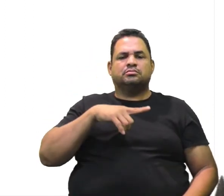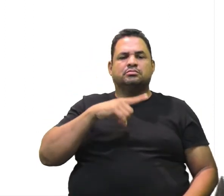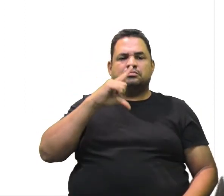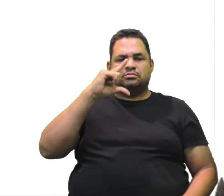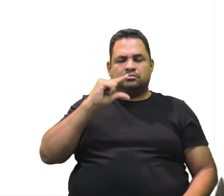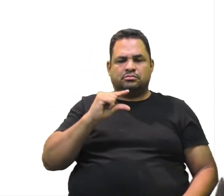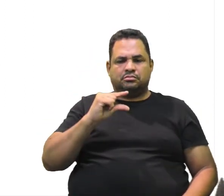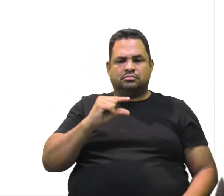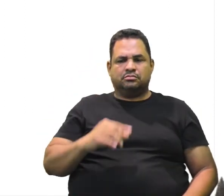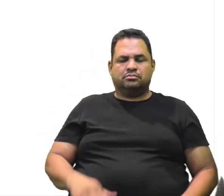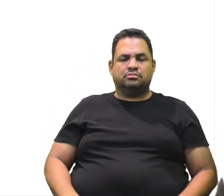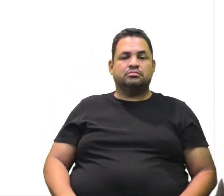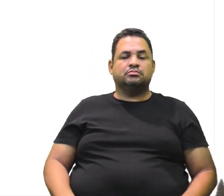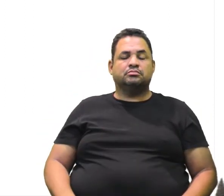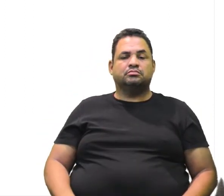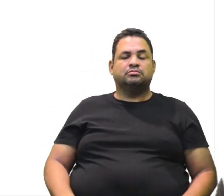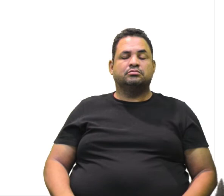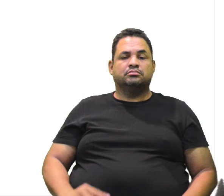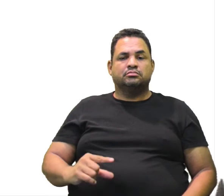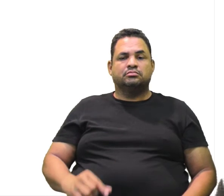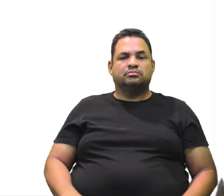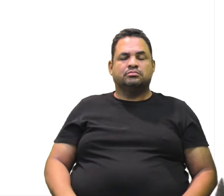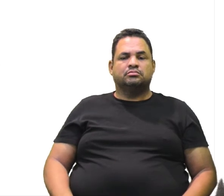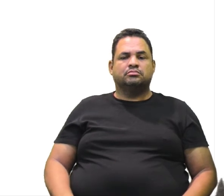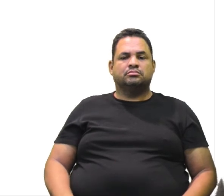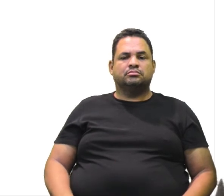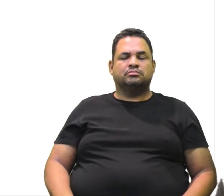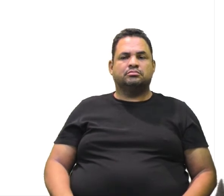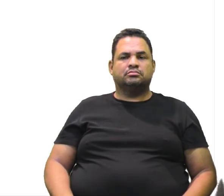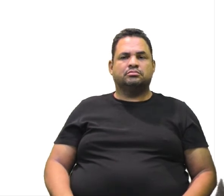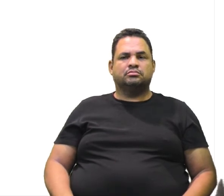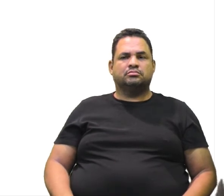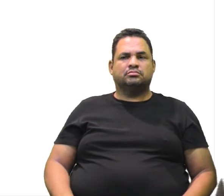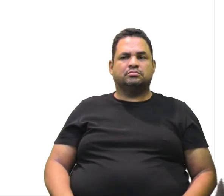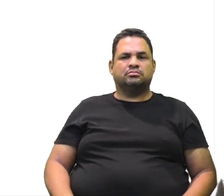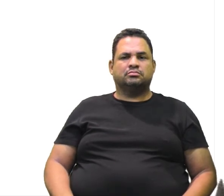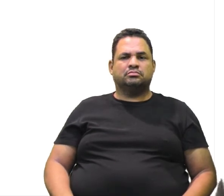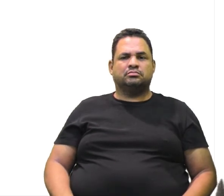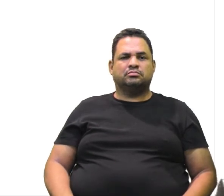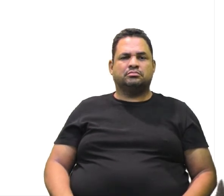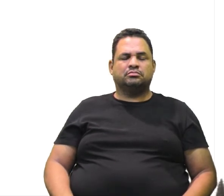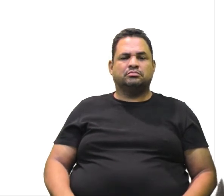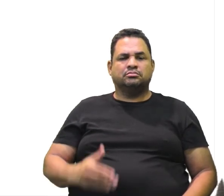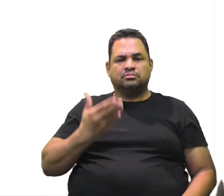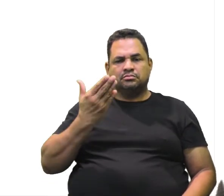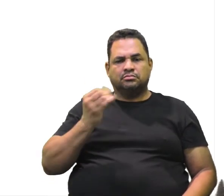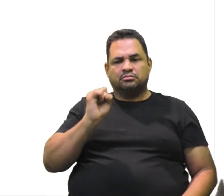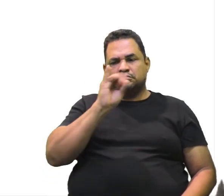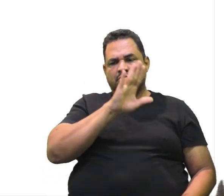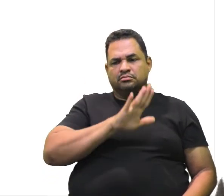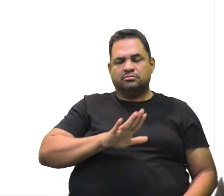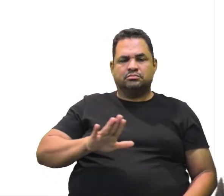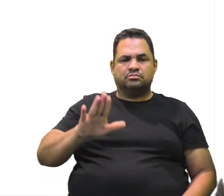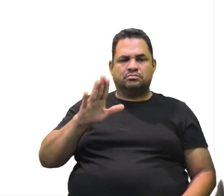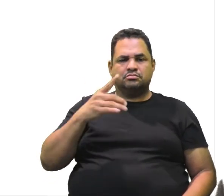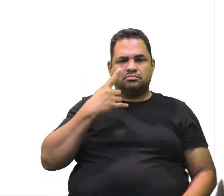curva menor. Então, através desta figura,